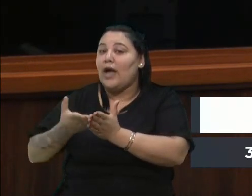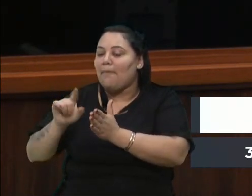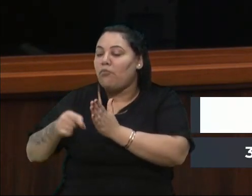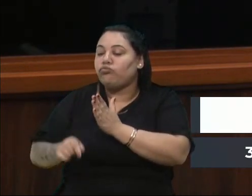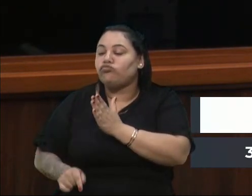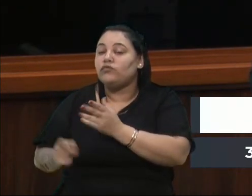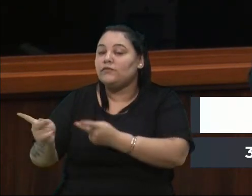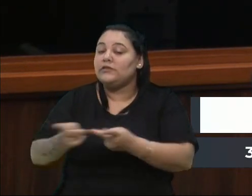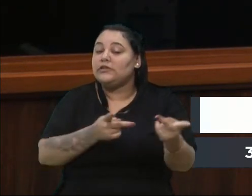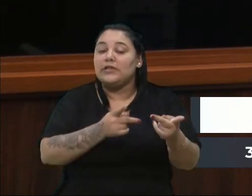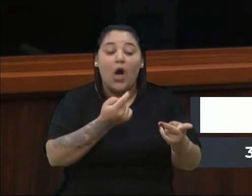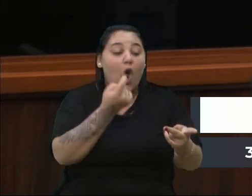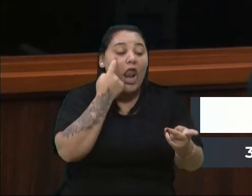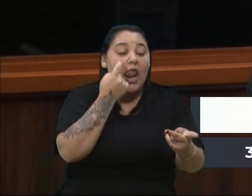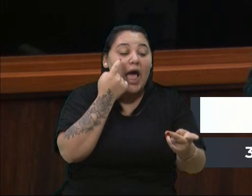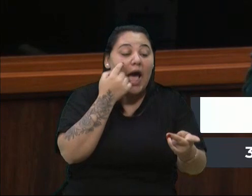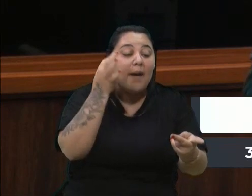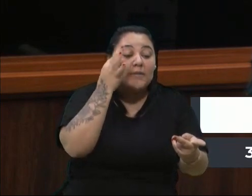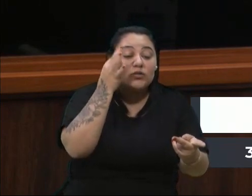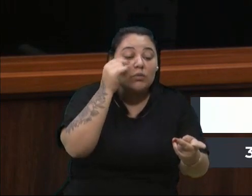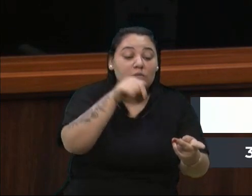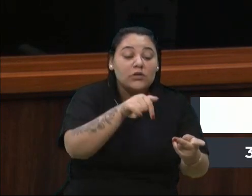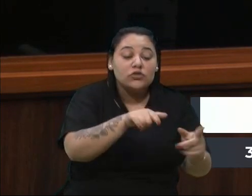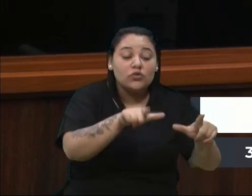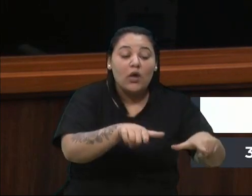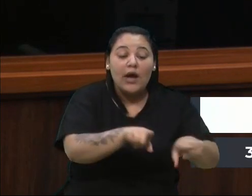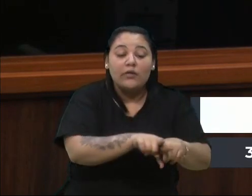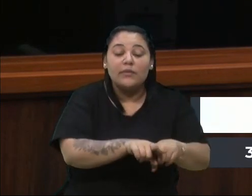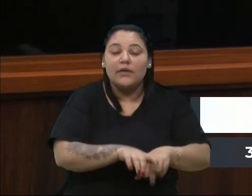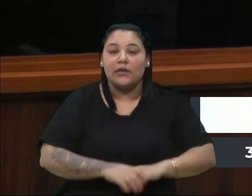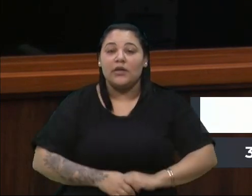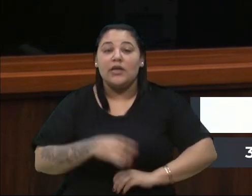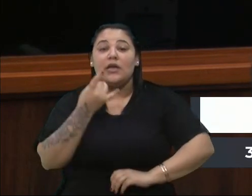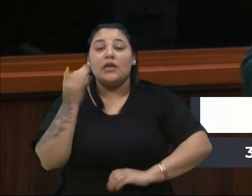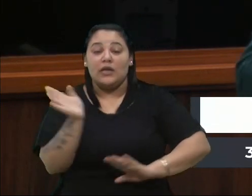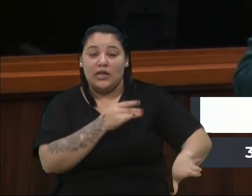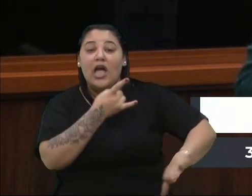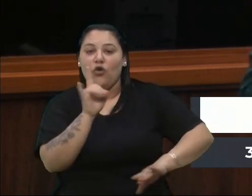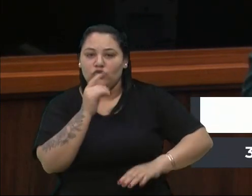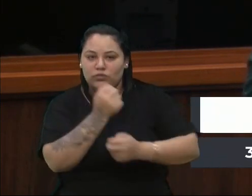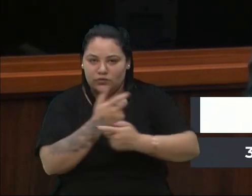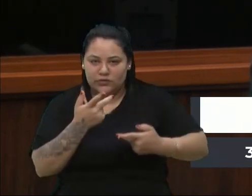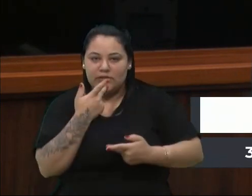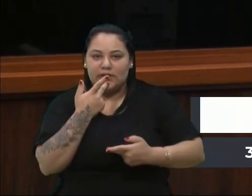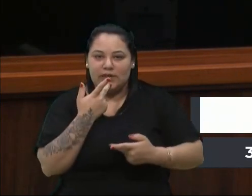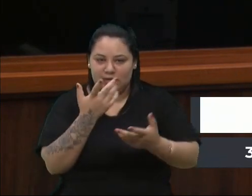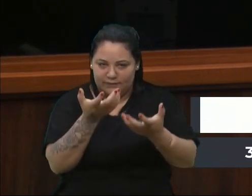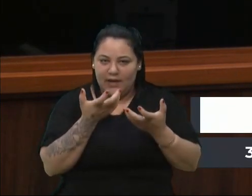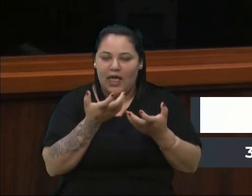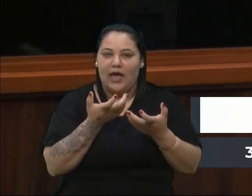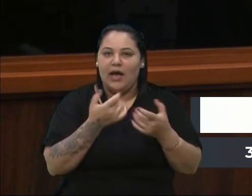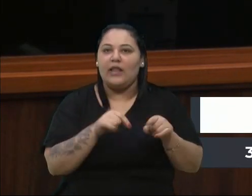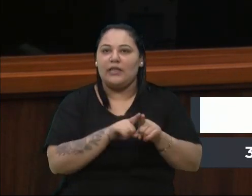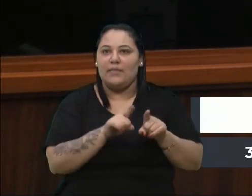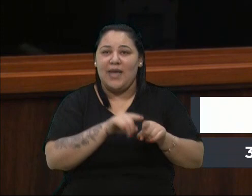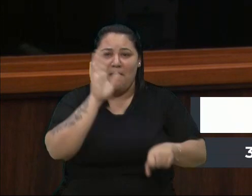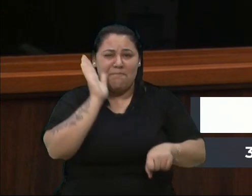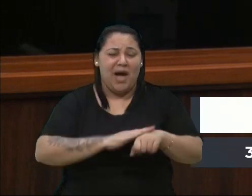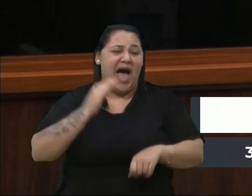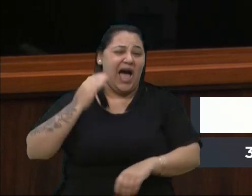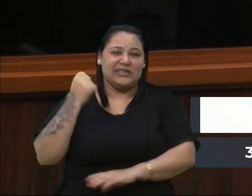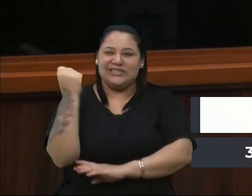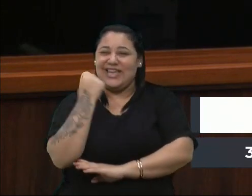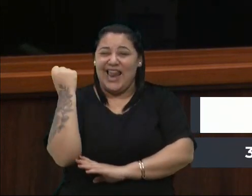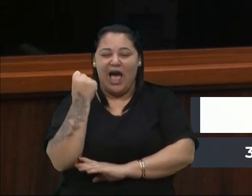gente vai nos lugares e a gente visita. E a última coisa que eu quero dizer em relação a esta, e talvez a mais grave